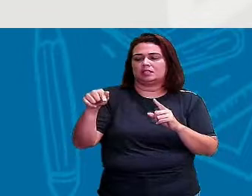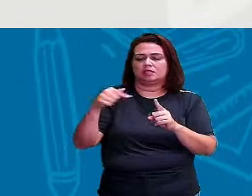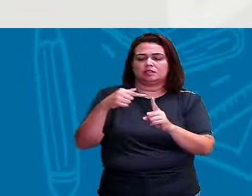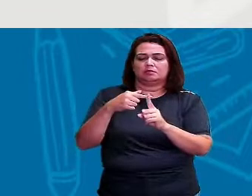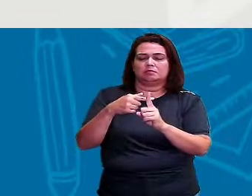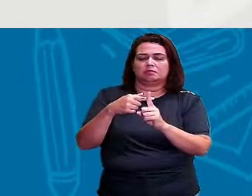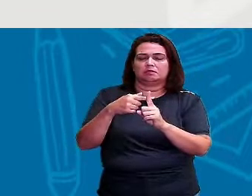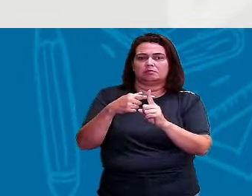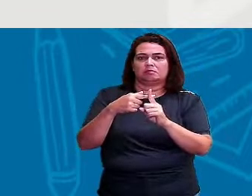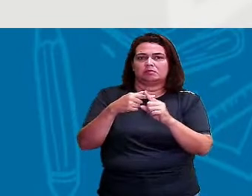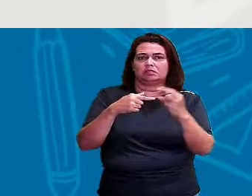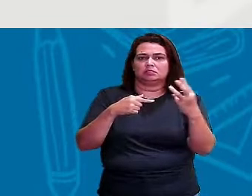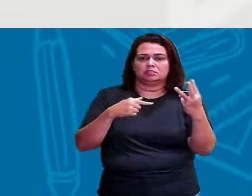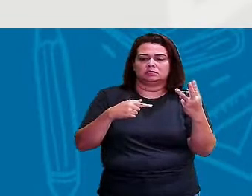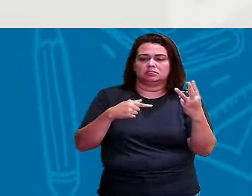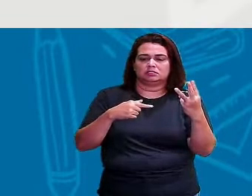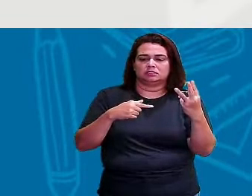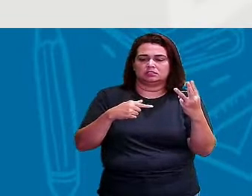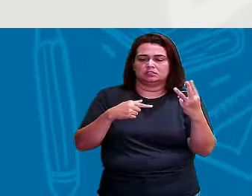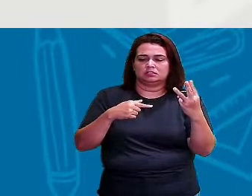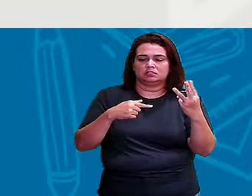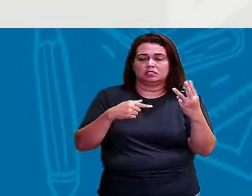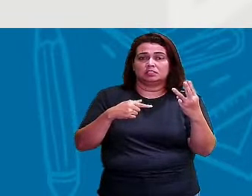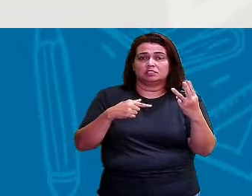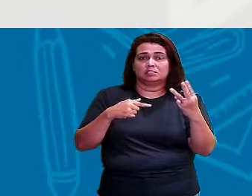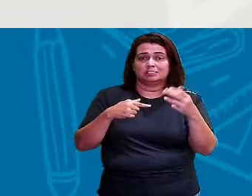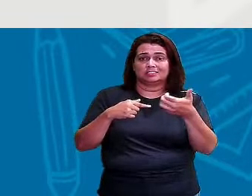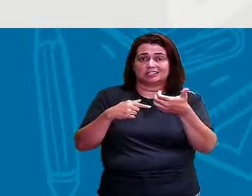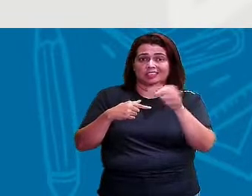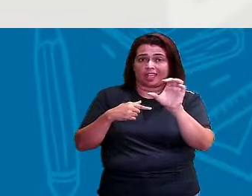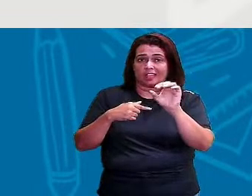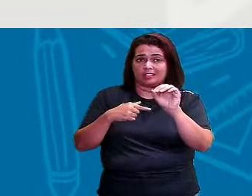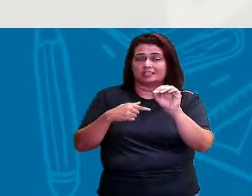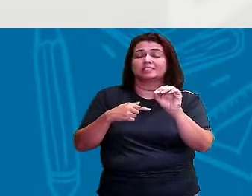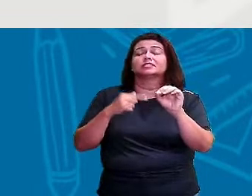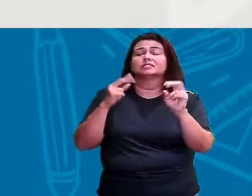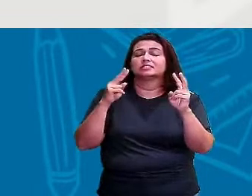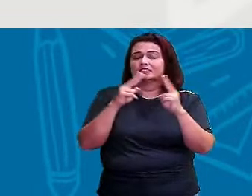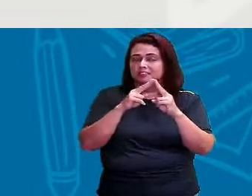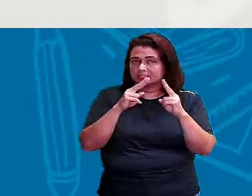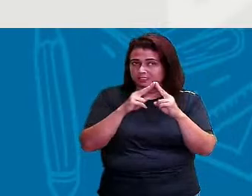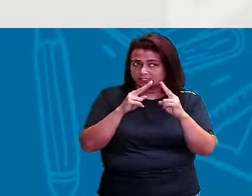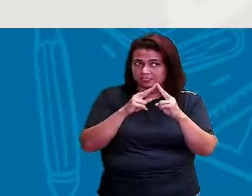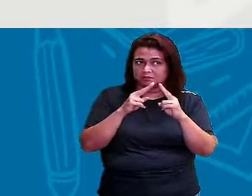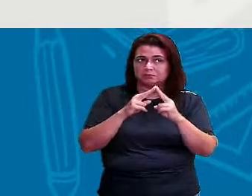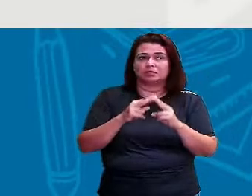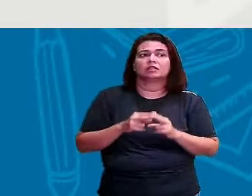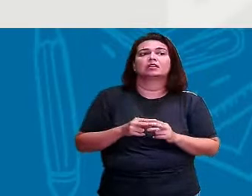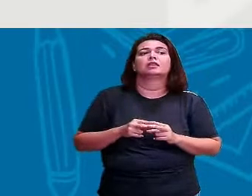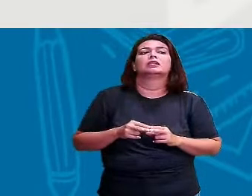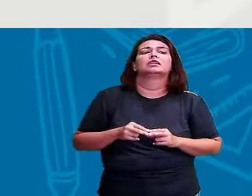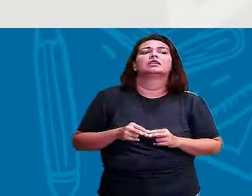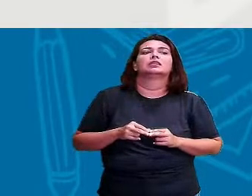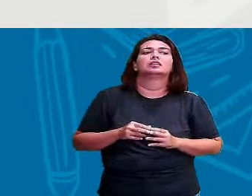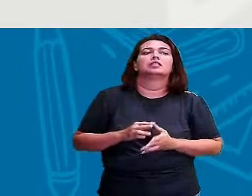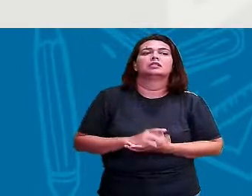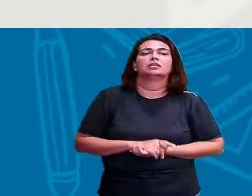3. 7 mais 3, 10. 10 é um número par. E o 7 é ímpar e o 3 é